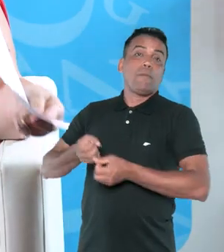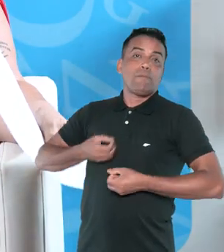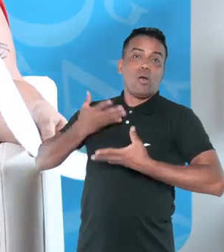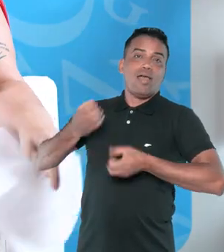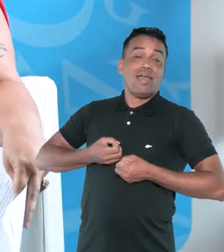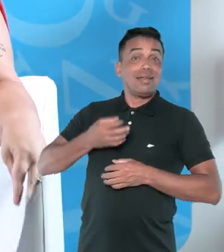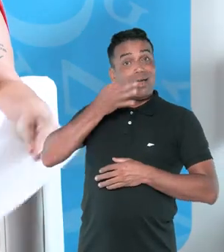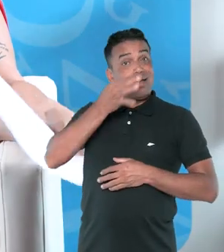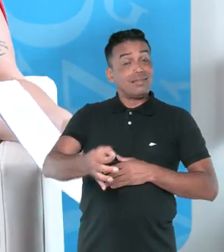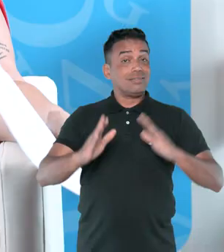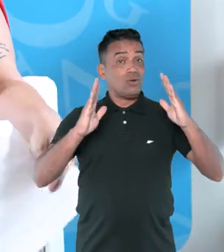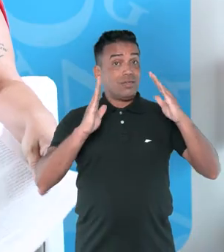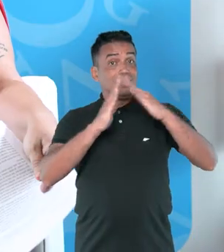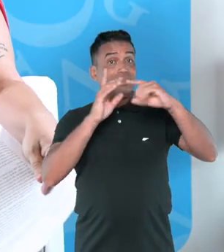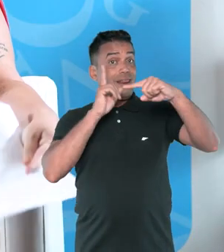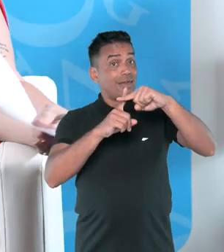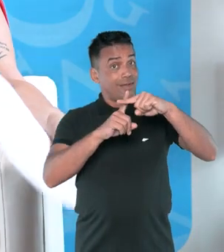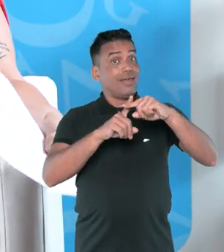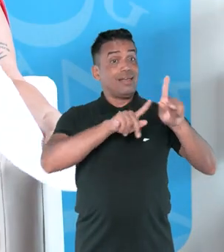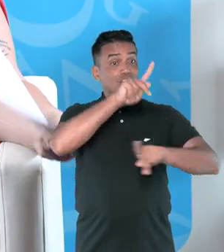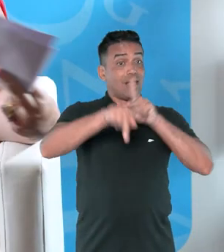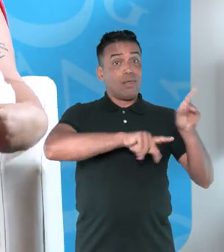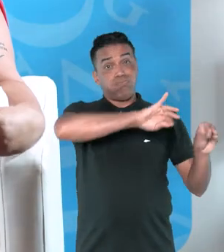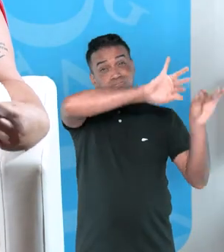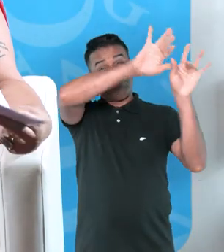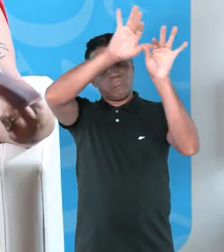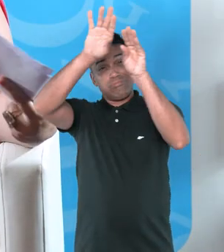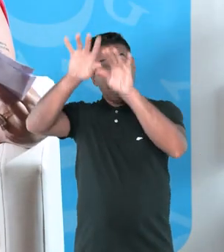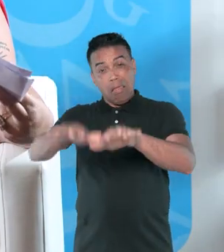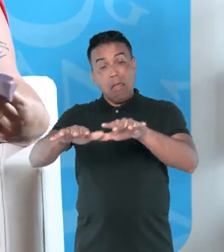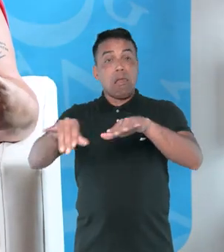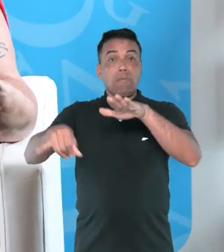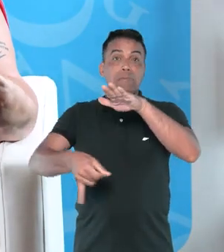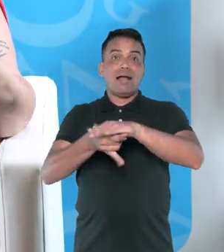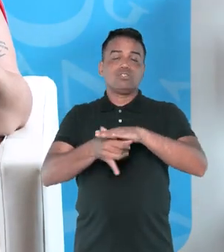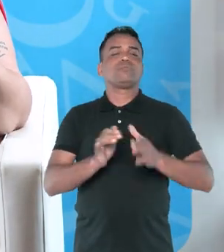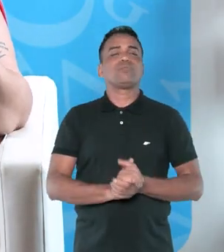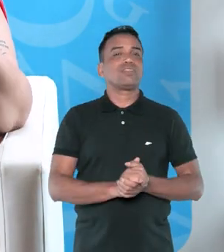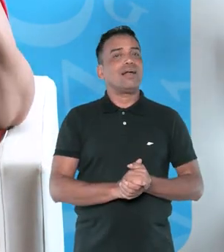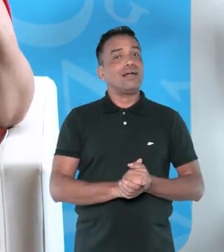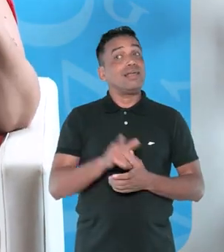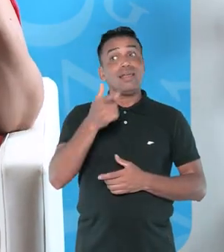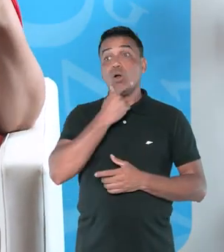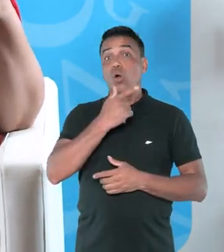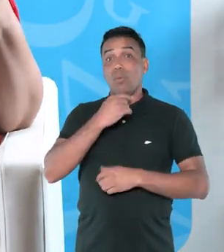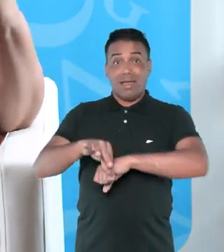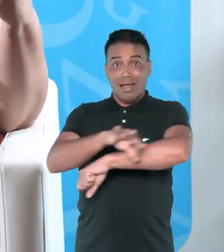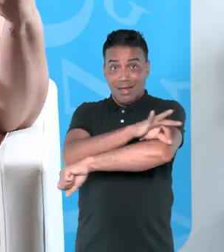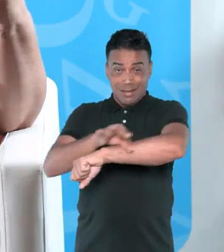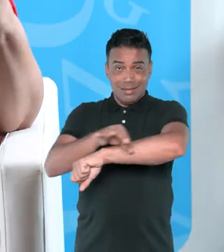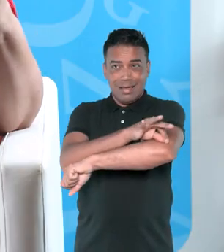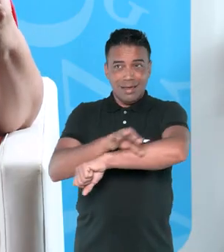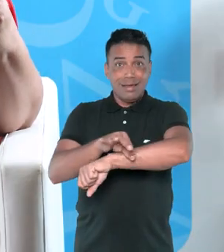na igrejinha de Almofala, que era exatamente essa igreja. E aí ele vai contar a história por um outro, ele vai me dar, nessa